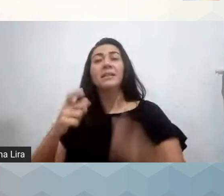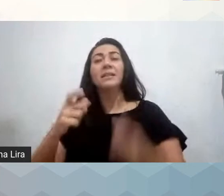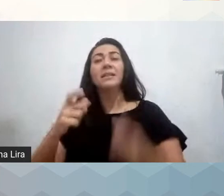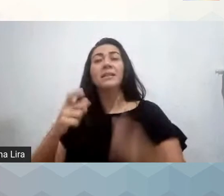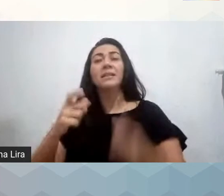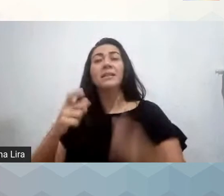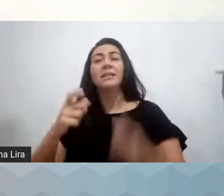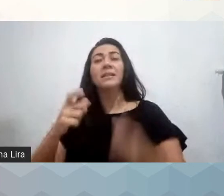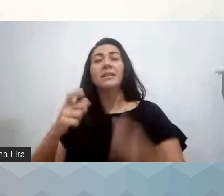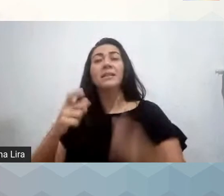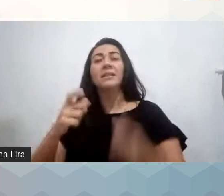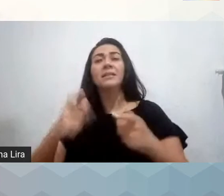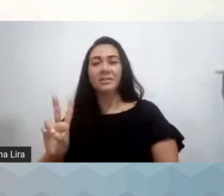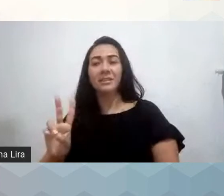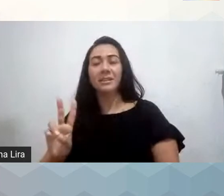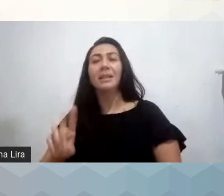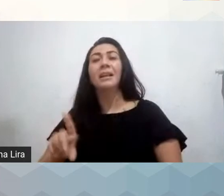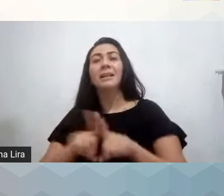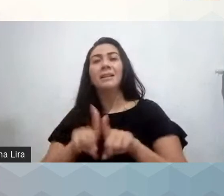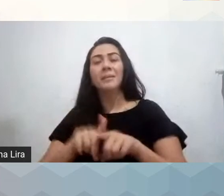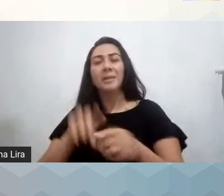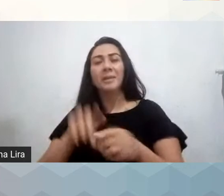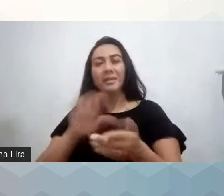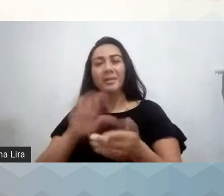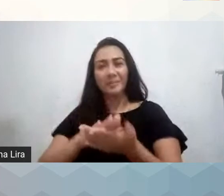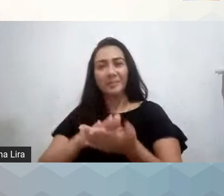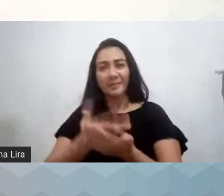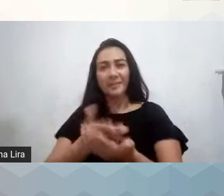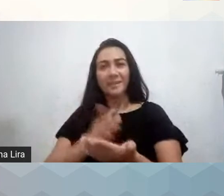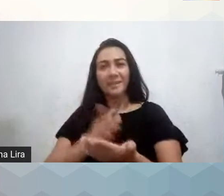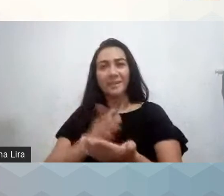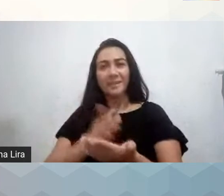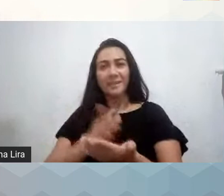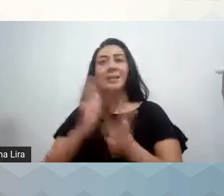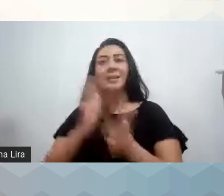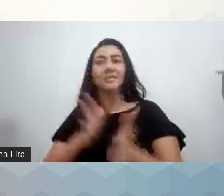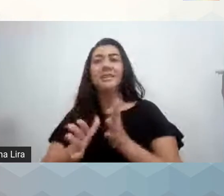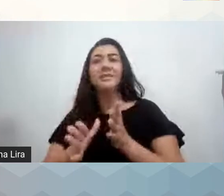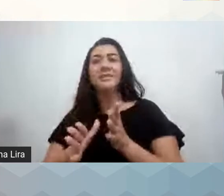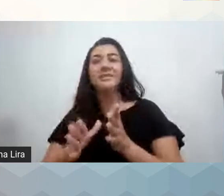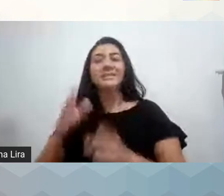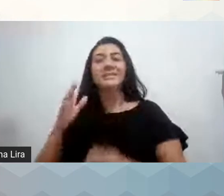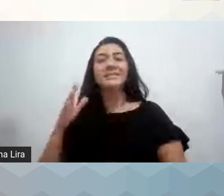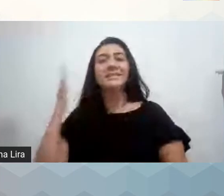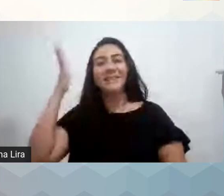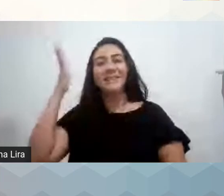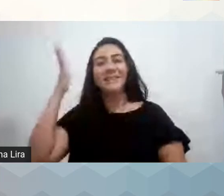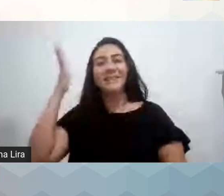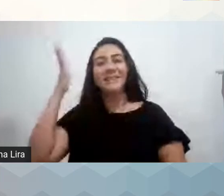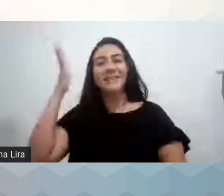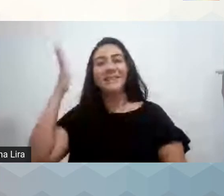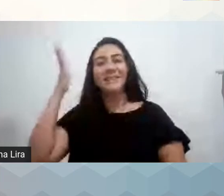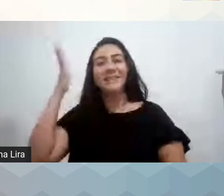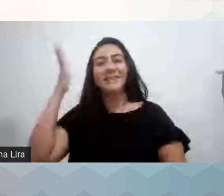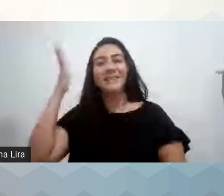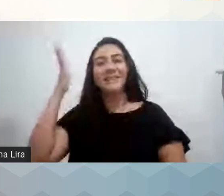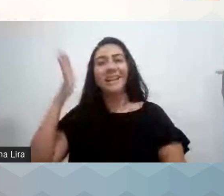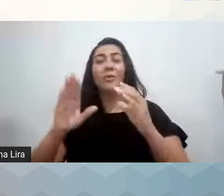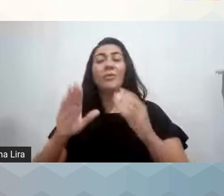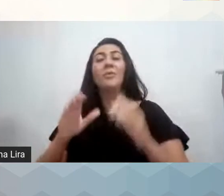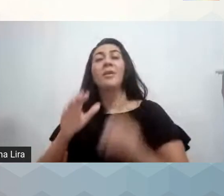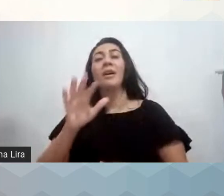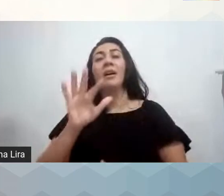de Libras na live musical realizada pela Faculdade Metropolitana de Manaus, FAMetro. Também